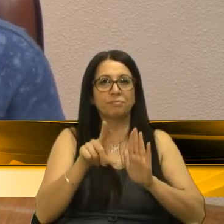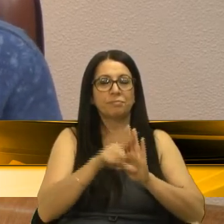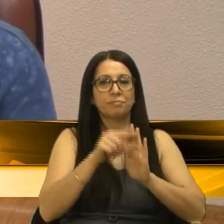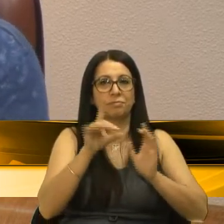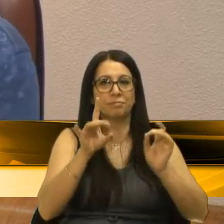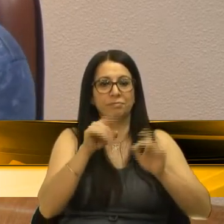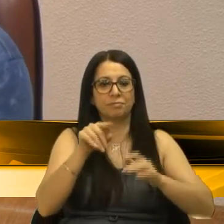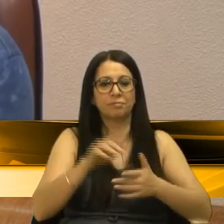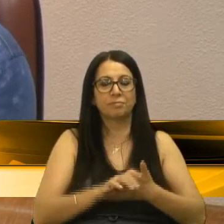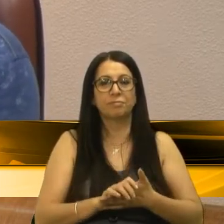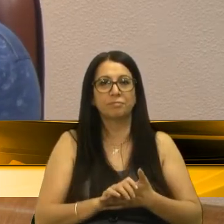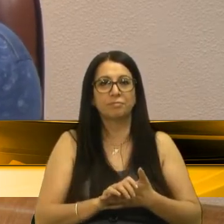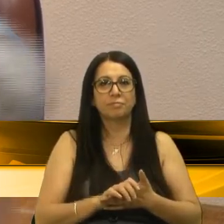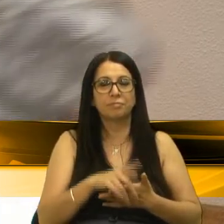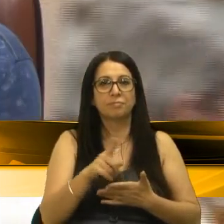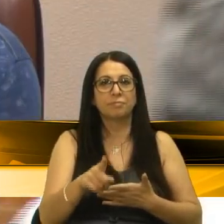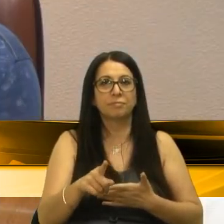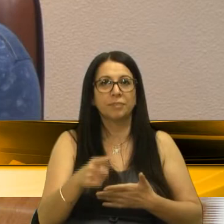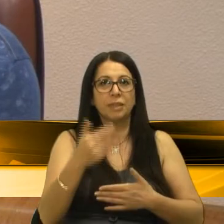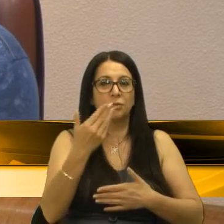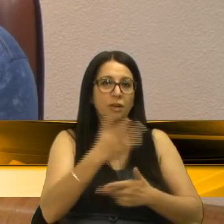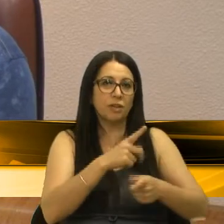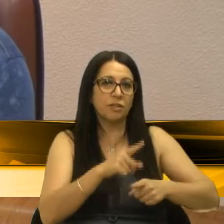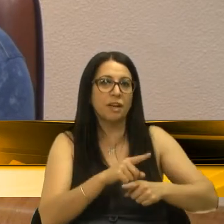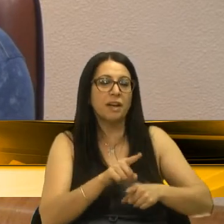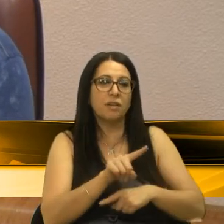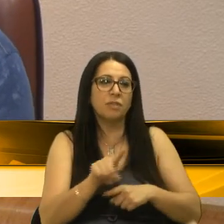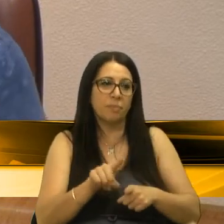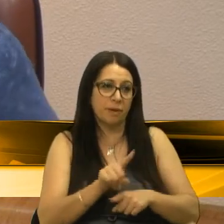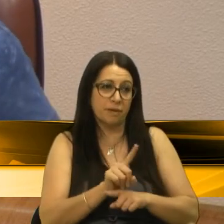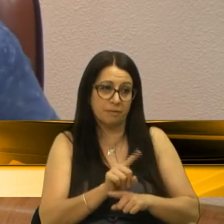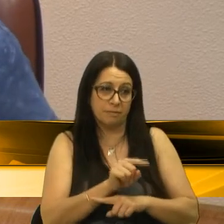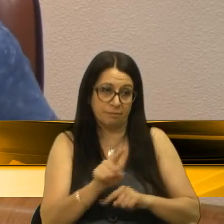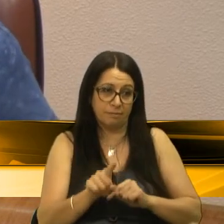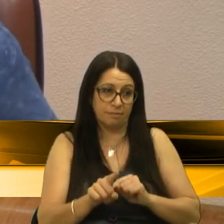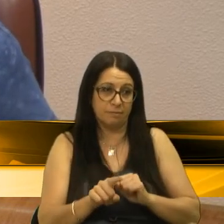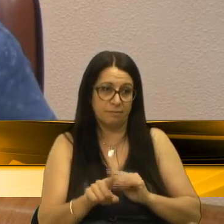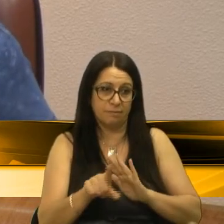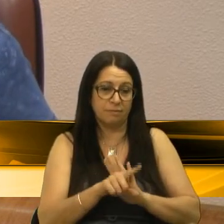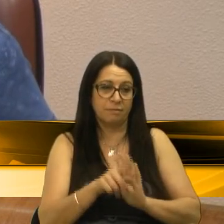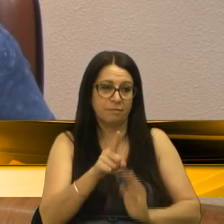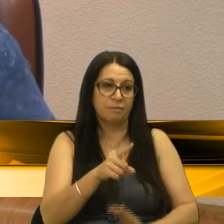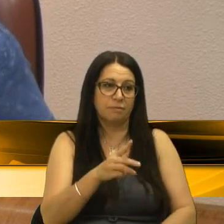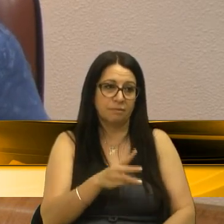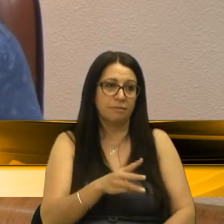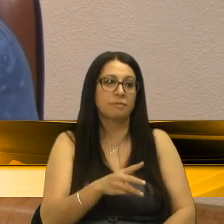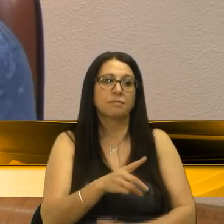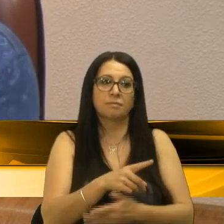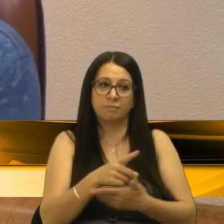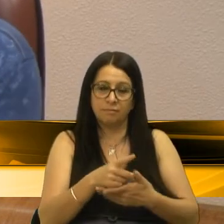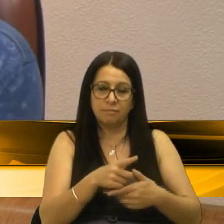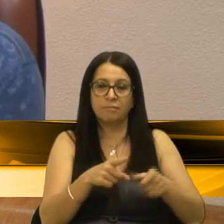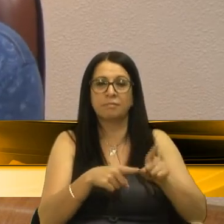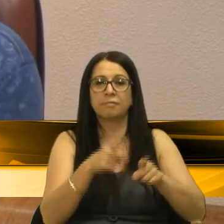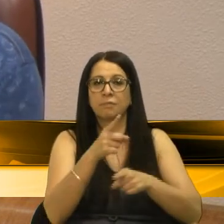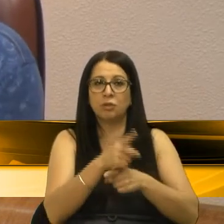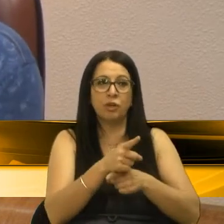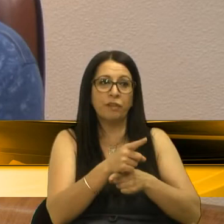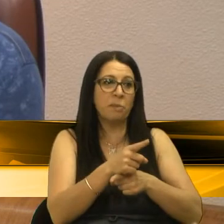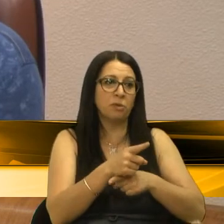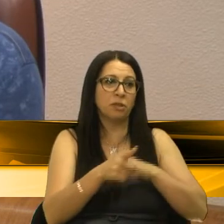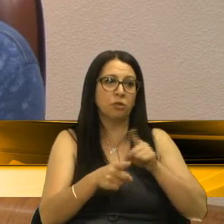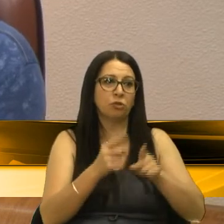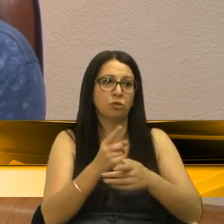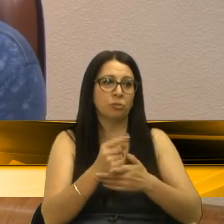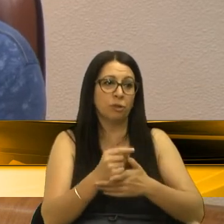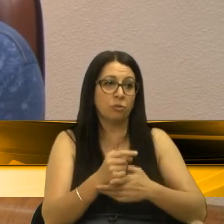Inciso 5º, uso comprovadamente instalado até a data da publicação da Lei número 13.885/2004, permitido para o local